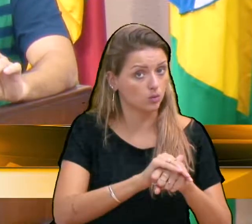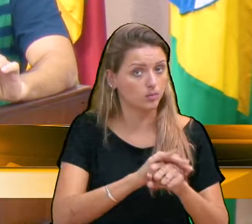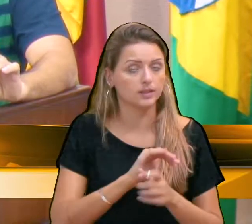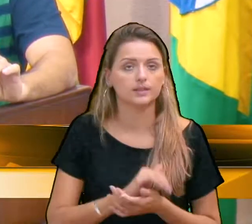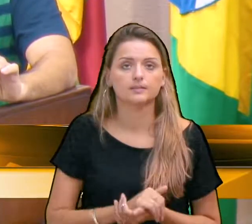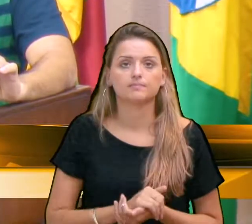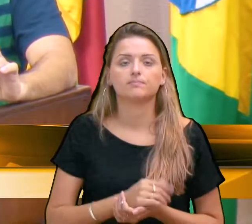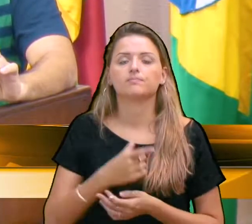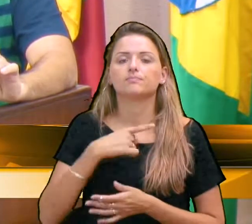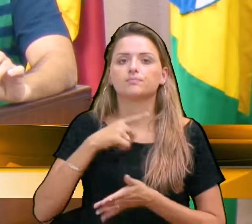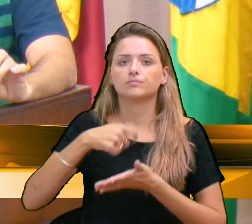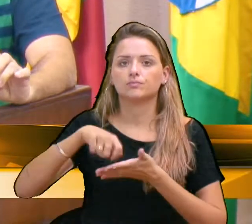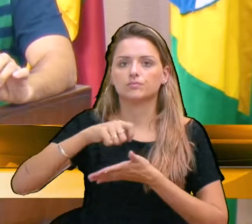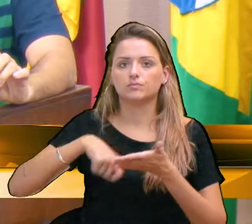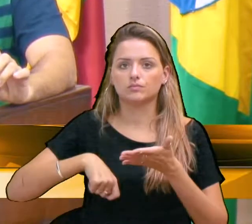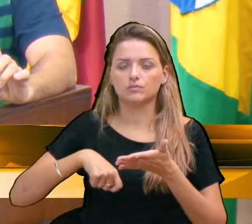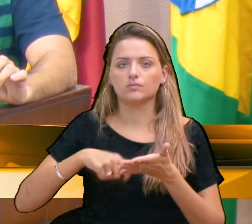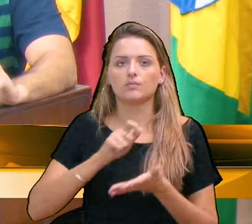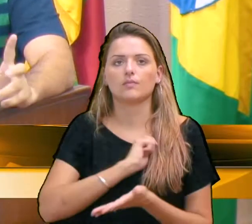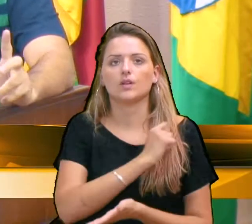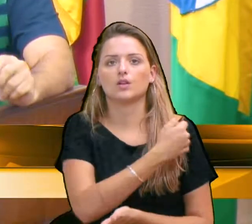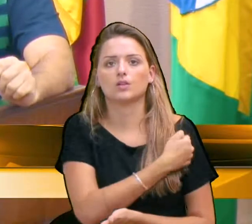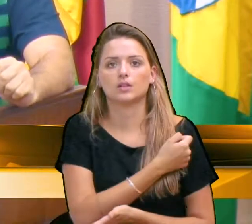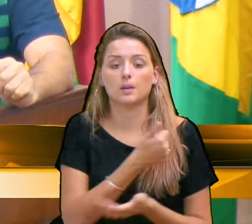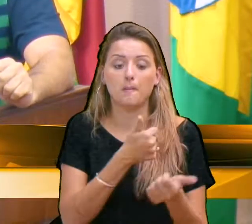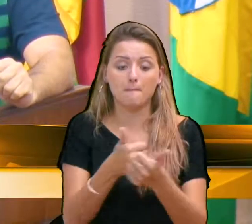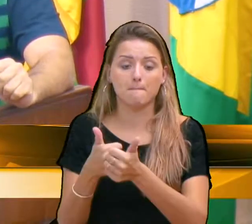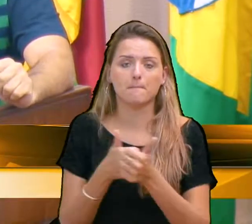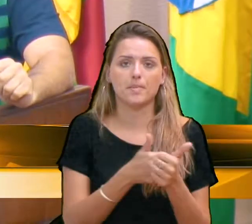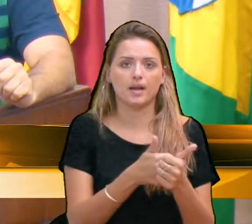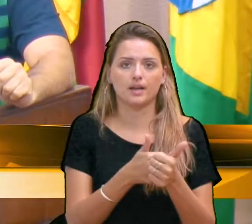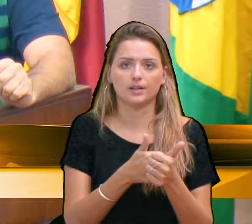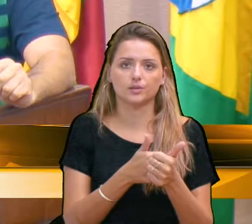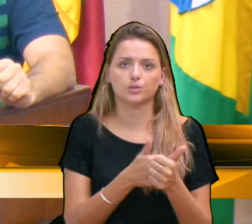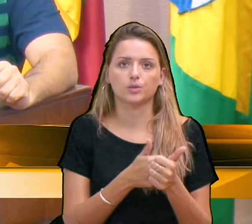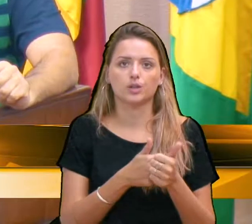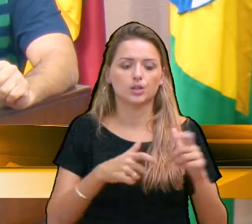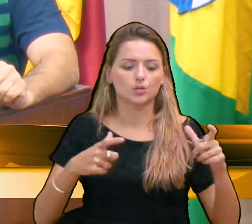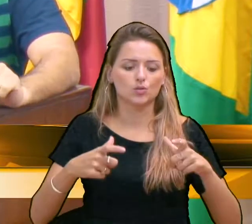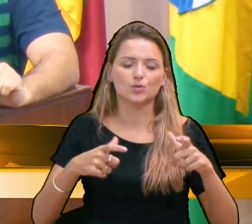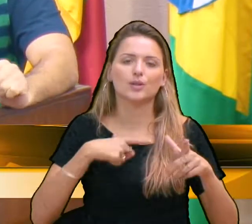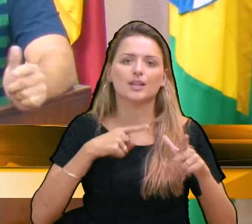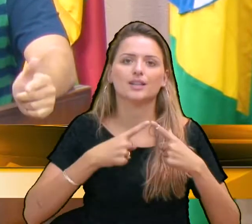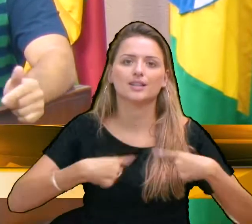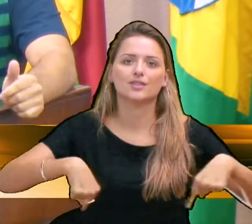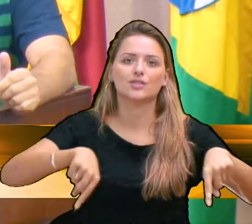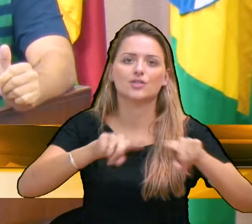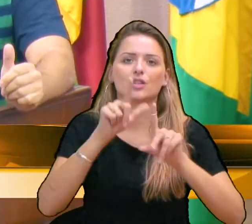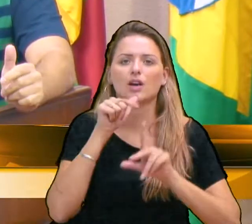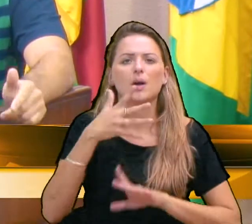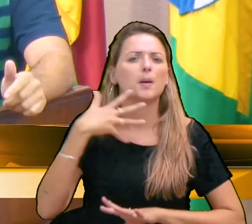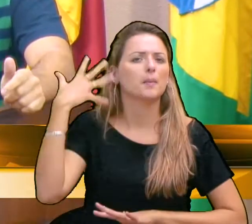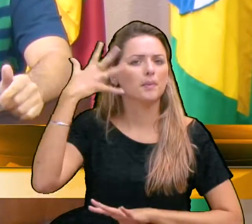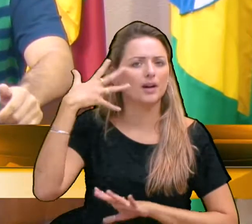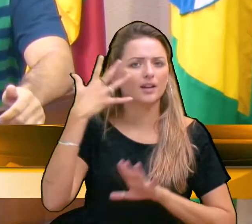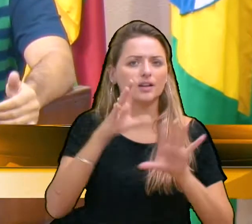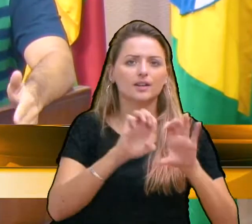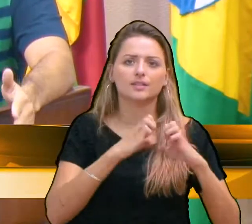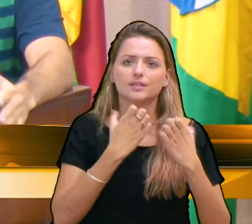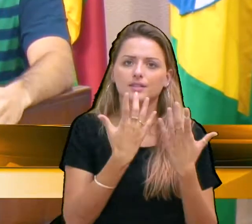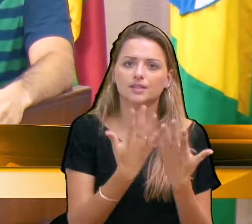Então foi assinado um termo de cooperação de fiscalização em torno dessas barragens no município. Foi uma série de palestras,